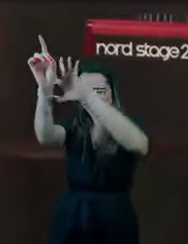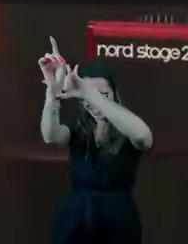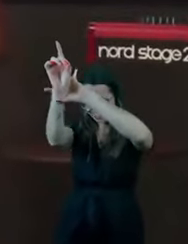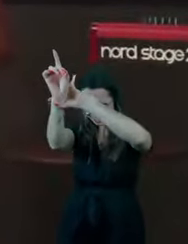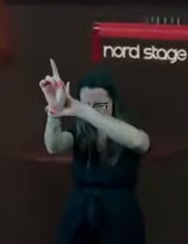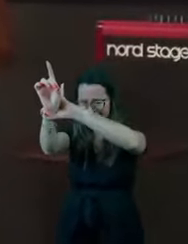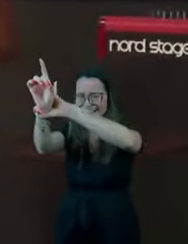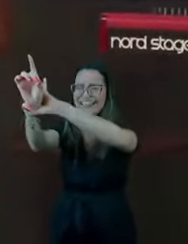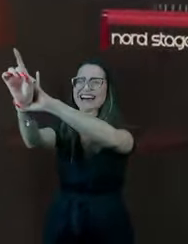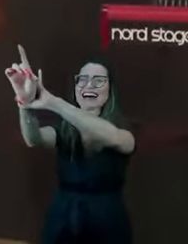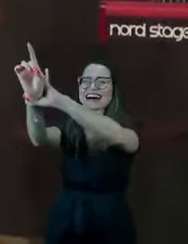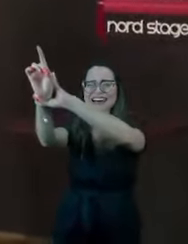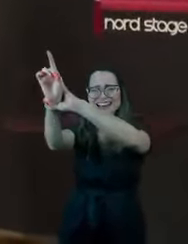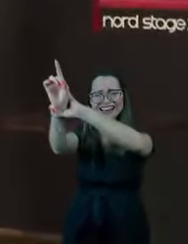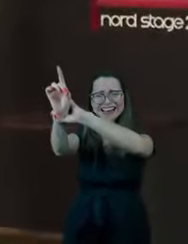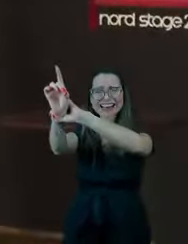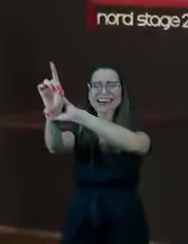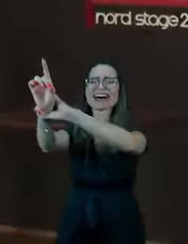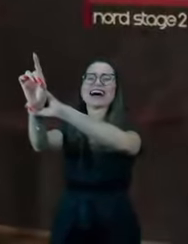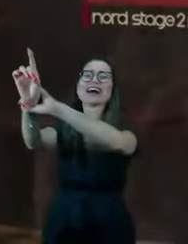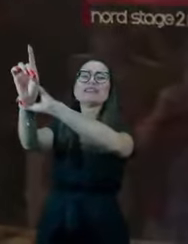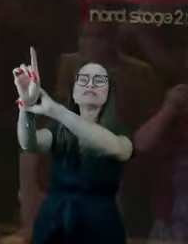Eu quero fazer algo agora.